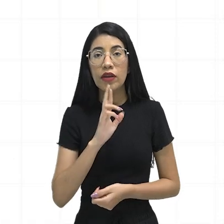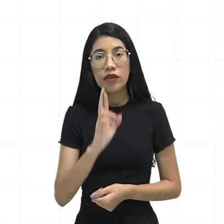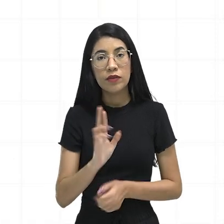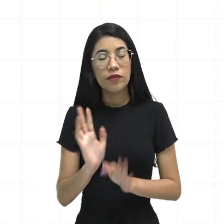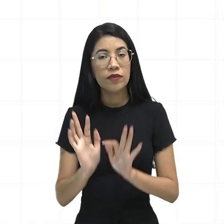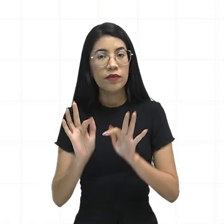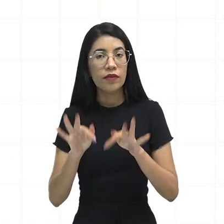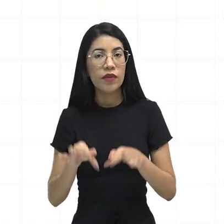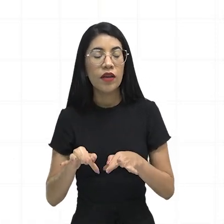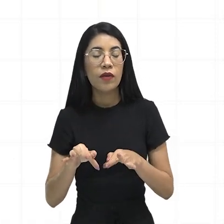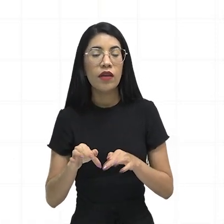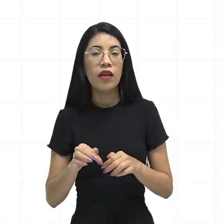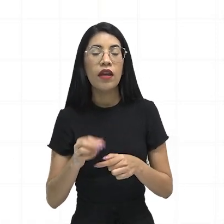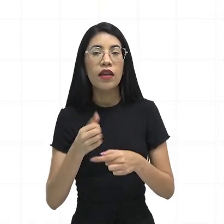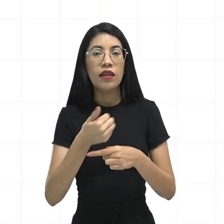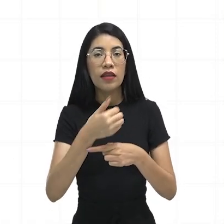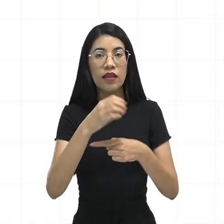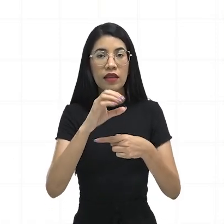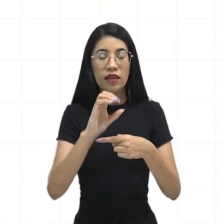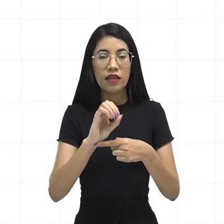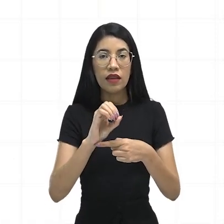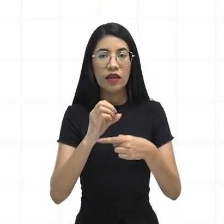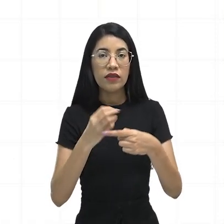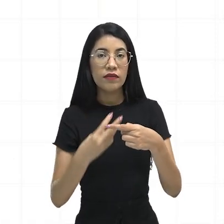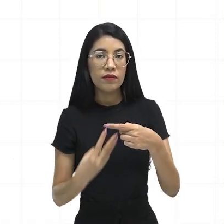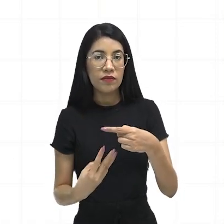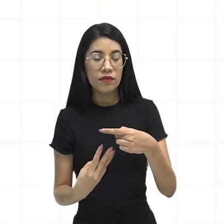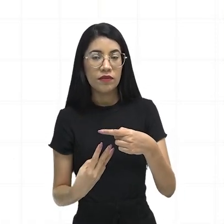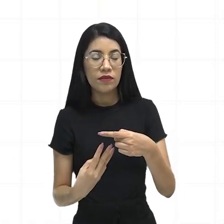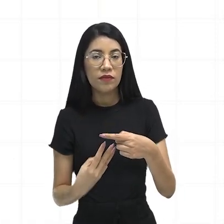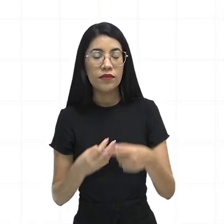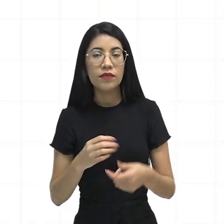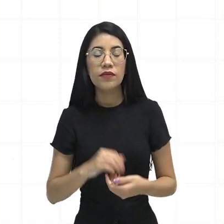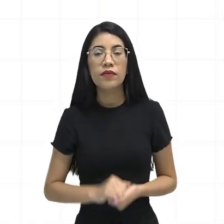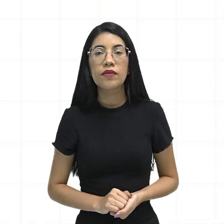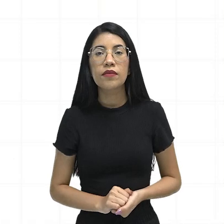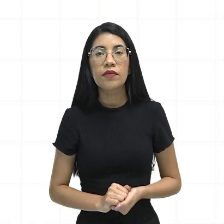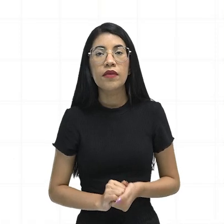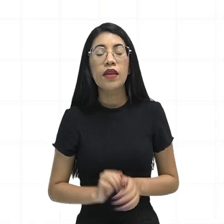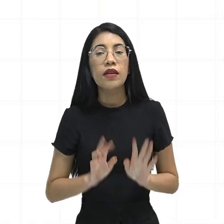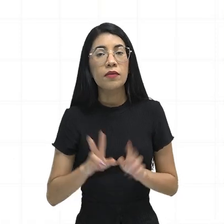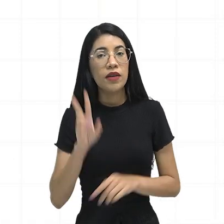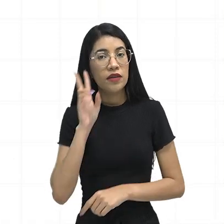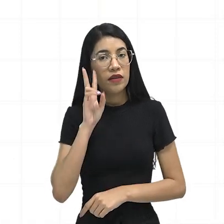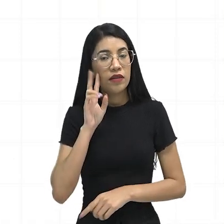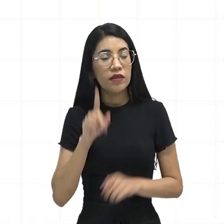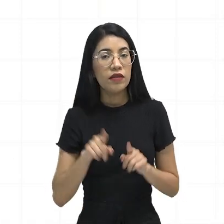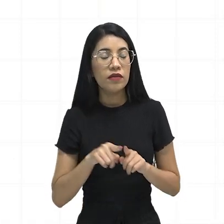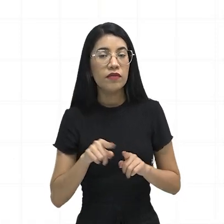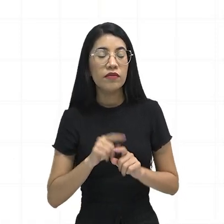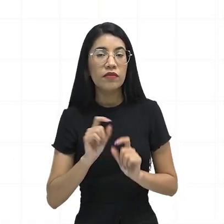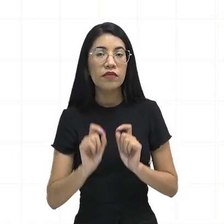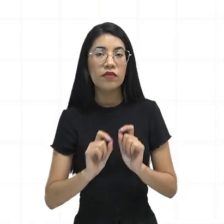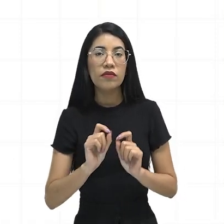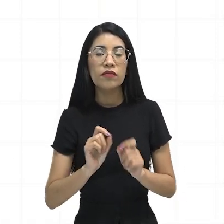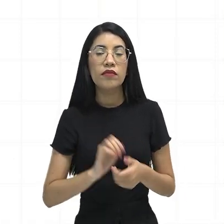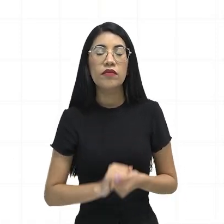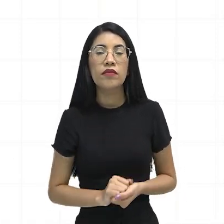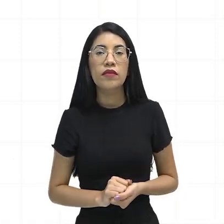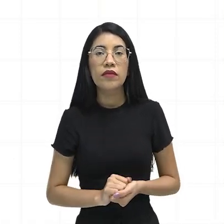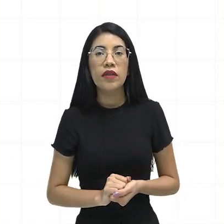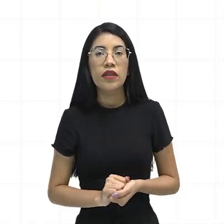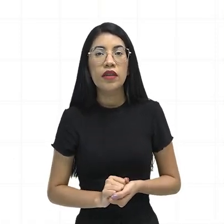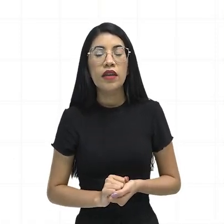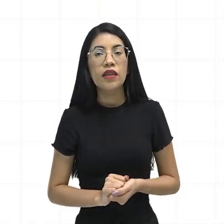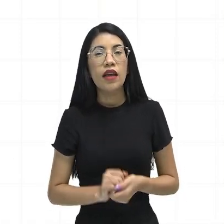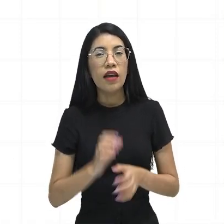resposta final igual a 10/3 nesse exemplo. Não se esqueçam, pessoal, que quando a gente trabalha